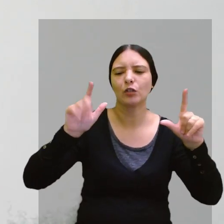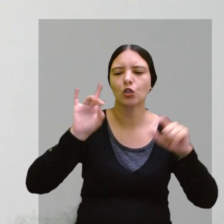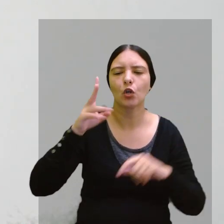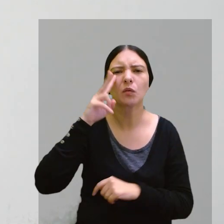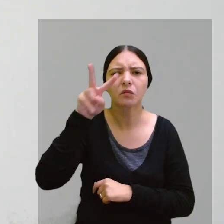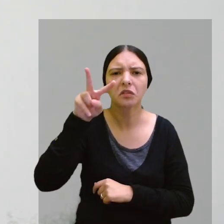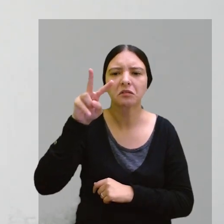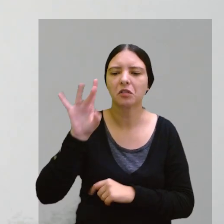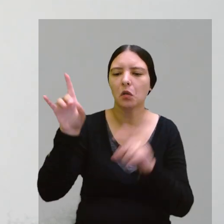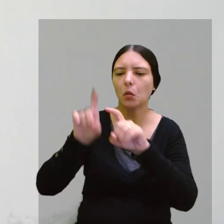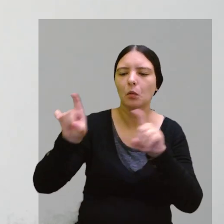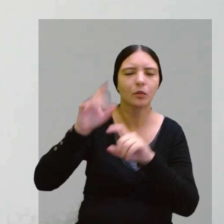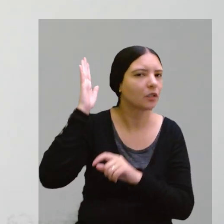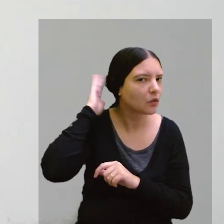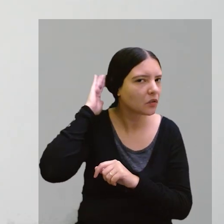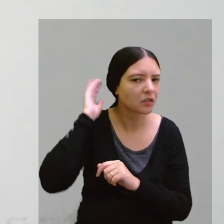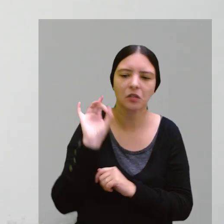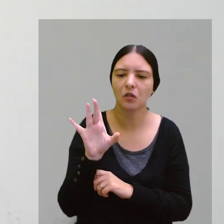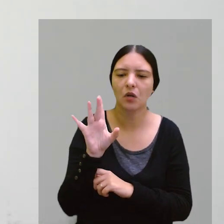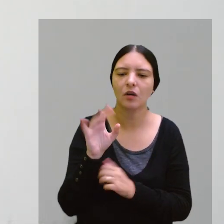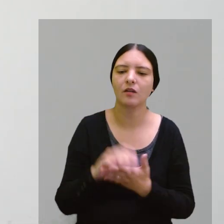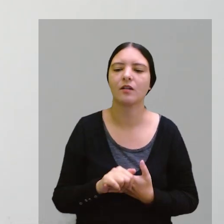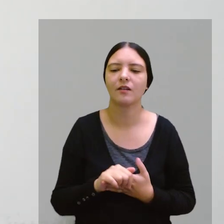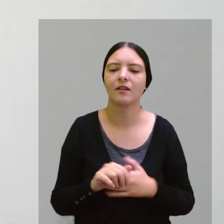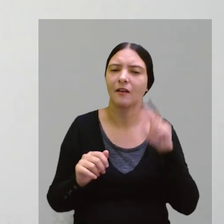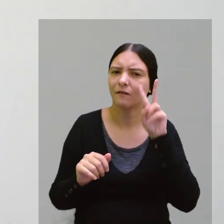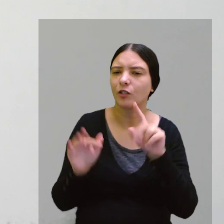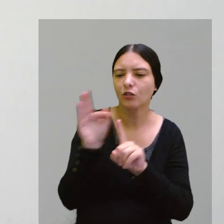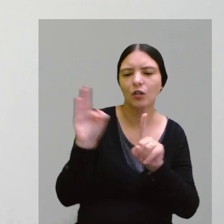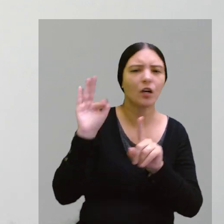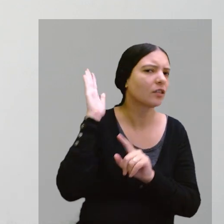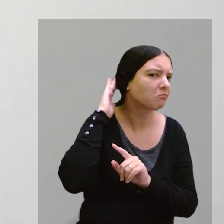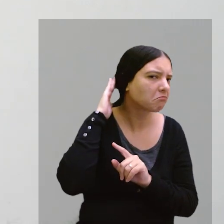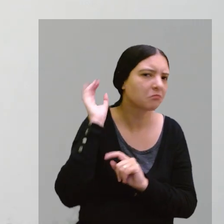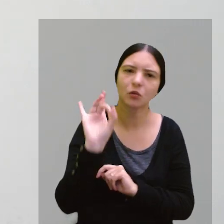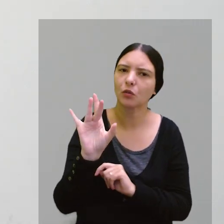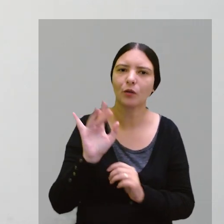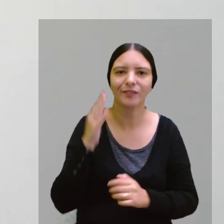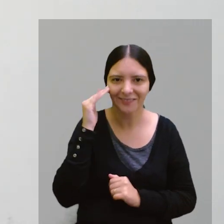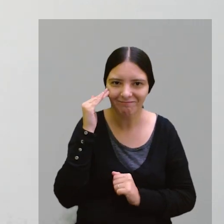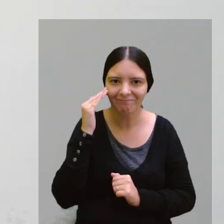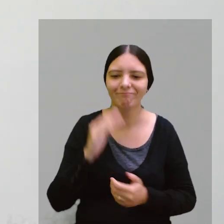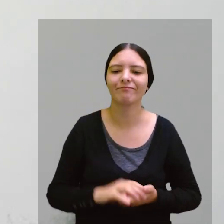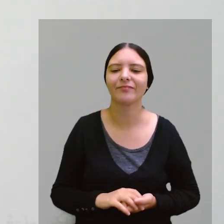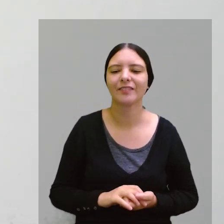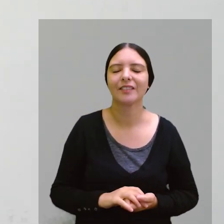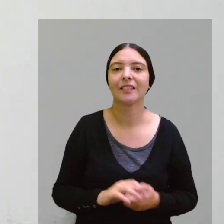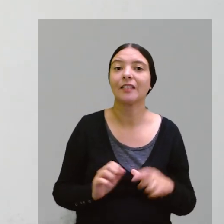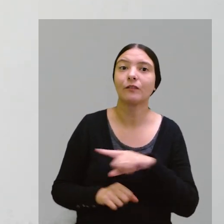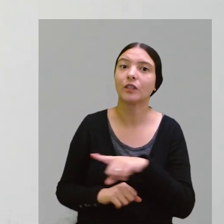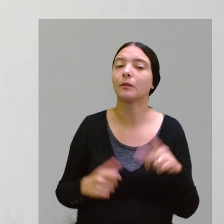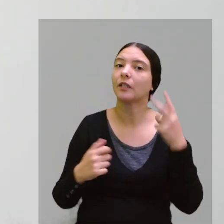aqui. Computador, só atua aqui. Olhar TikTok, só atua aqui, entende? De modo que vocês têm